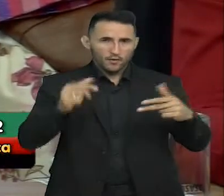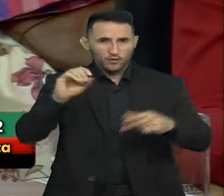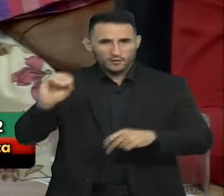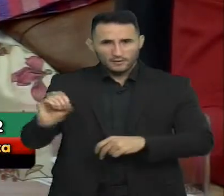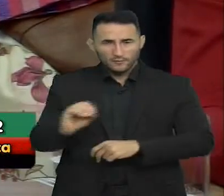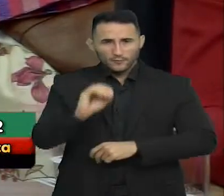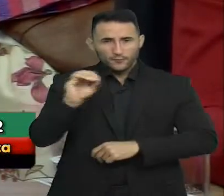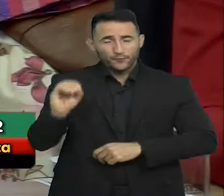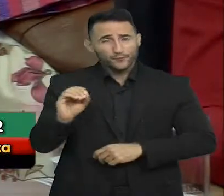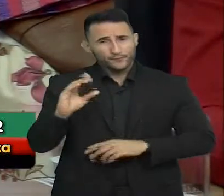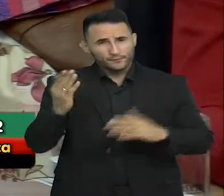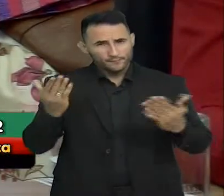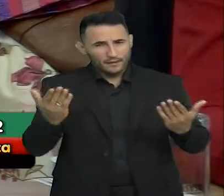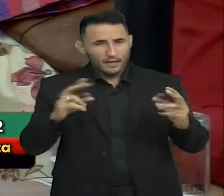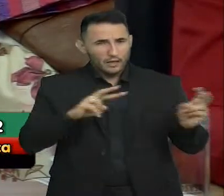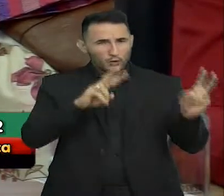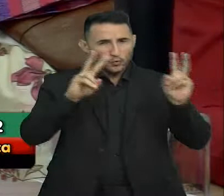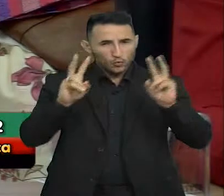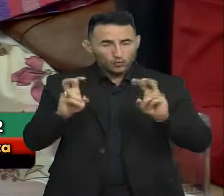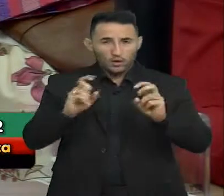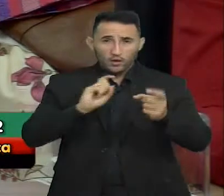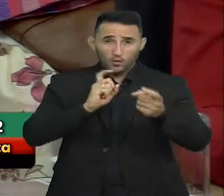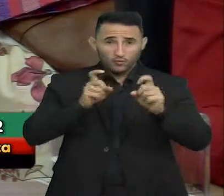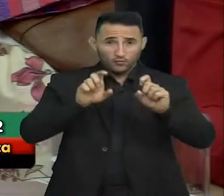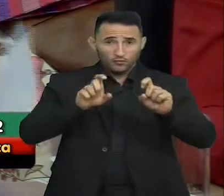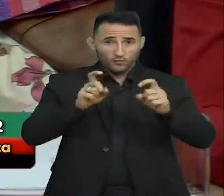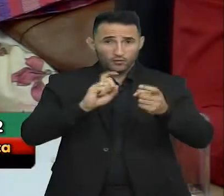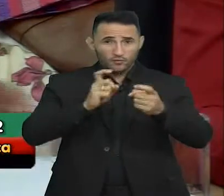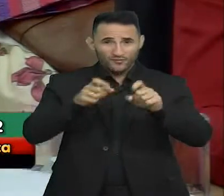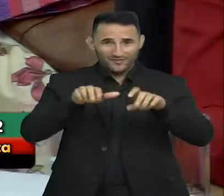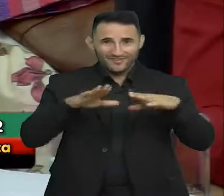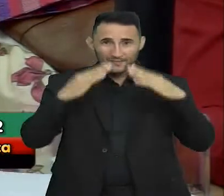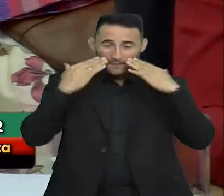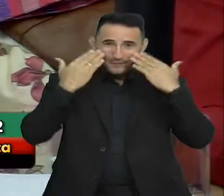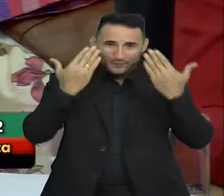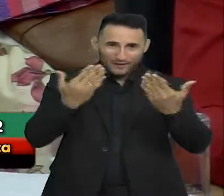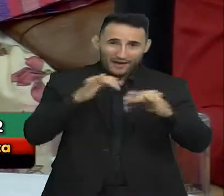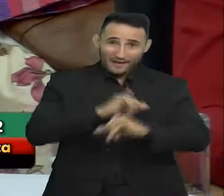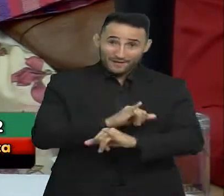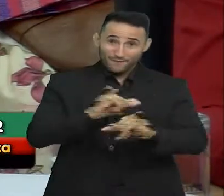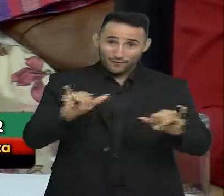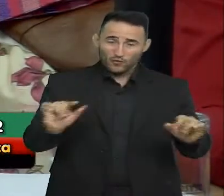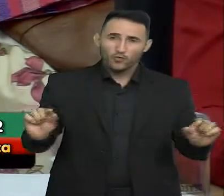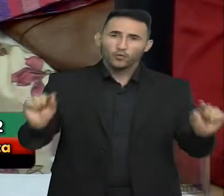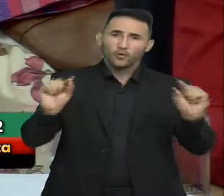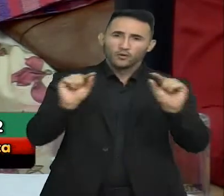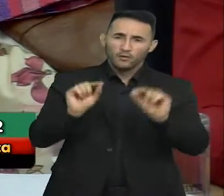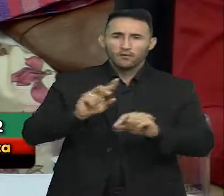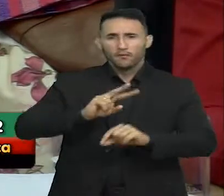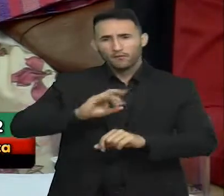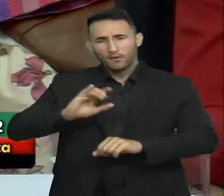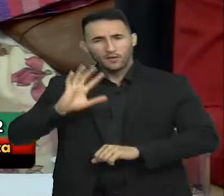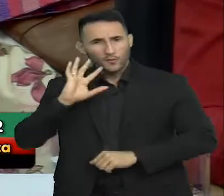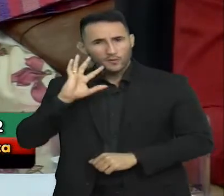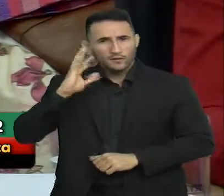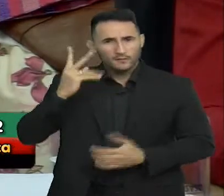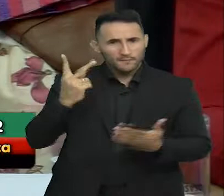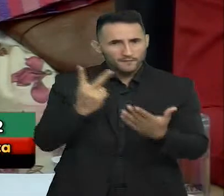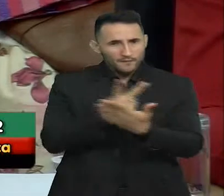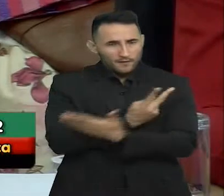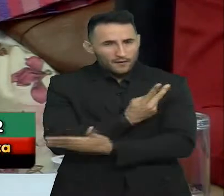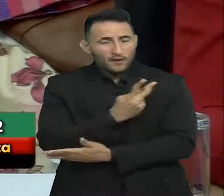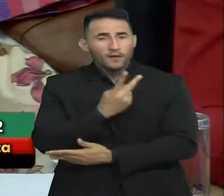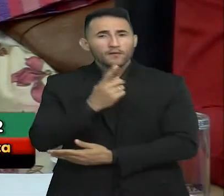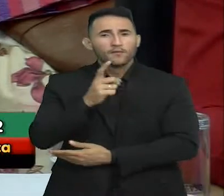de Osasco. Assunto: audiência pública. Informo Vossa Excelência sobre a realização da audiência pública no